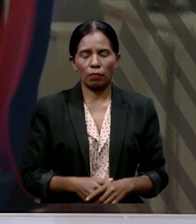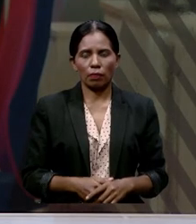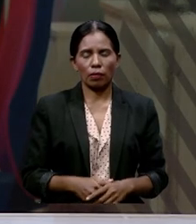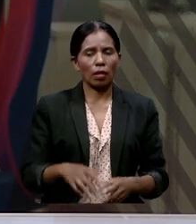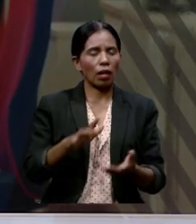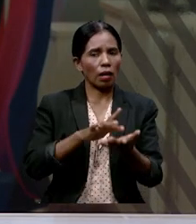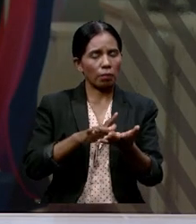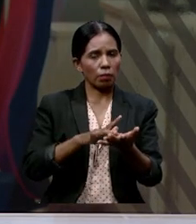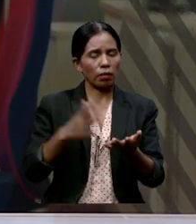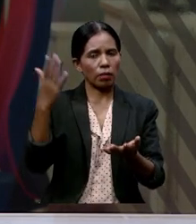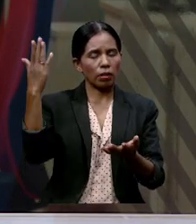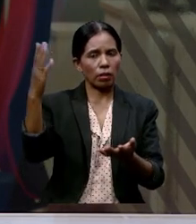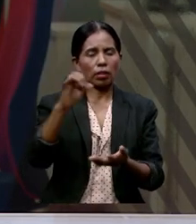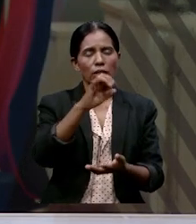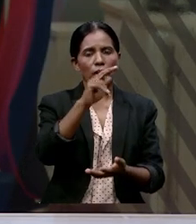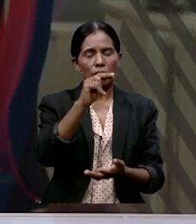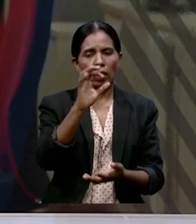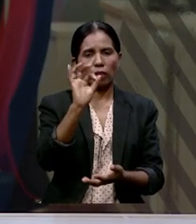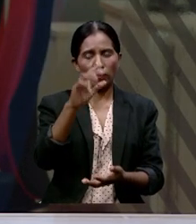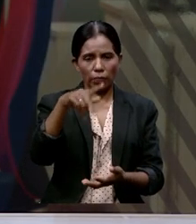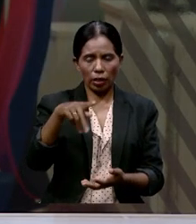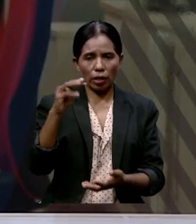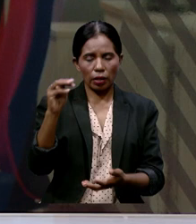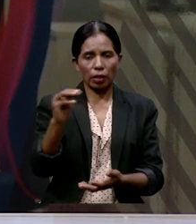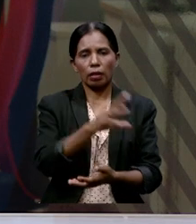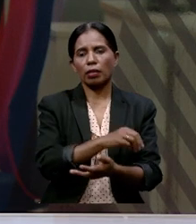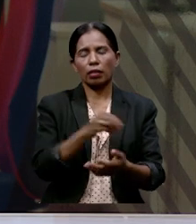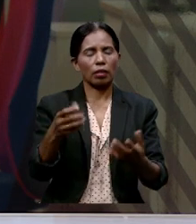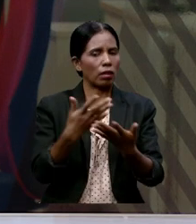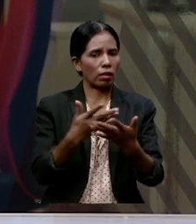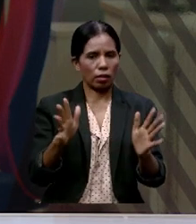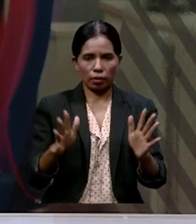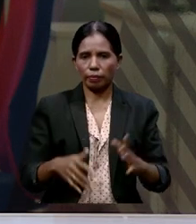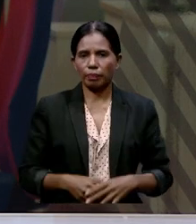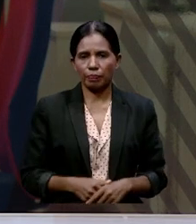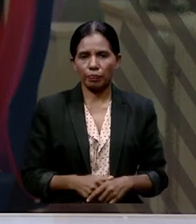Ai moro ki armazém Instituto Nacional Farmácia no produto médico stock menos.